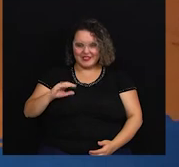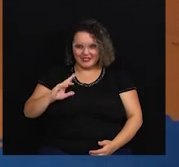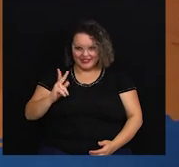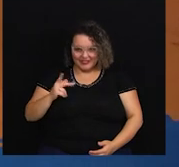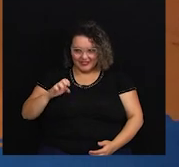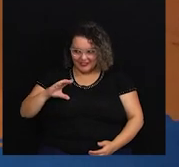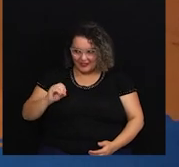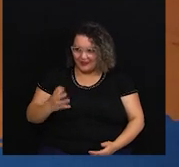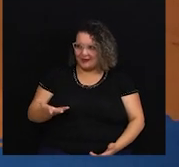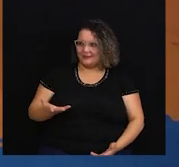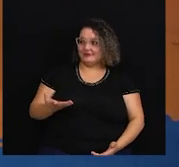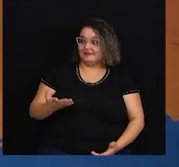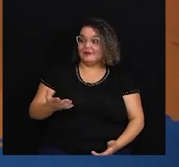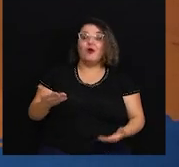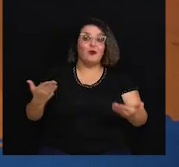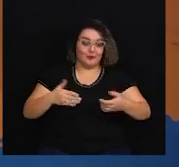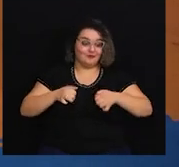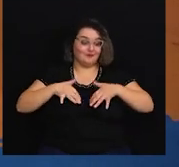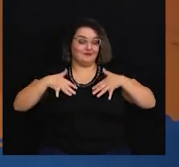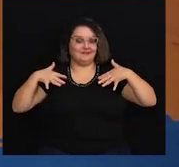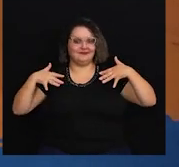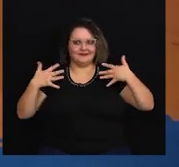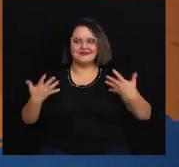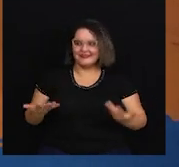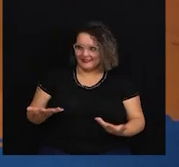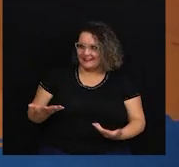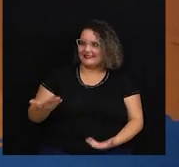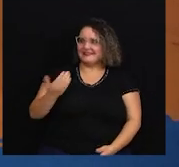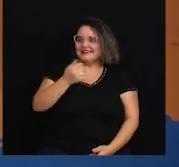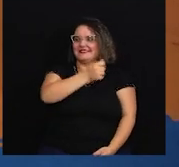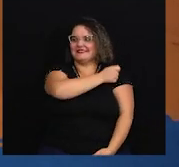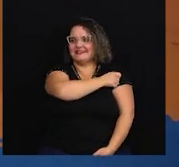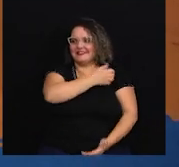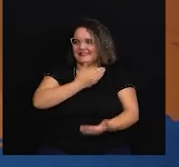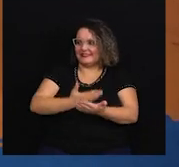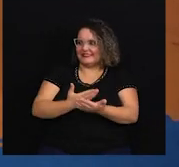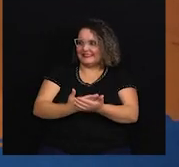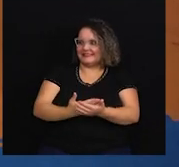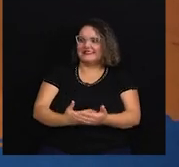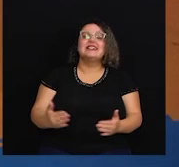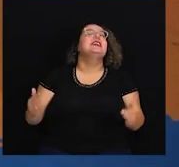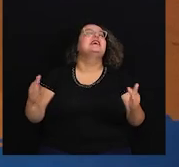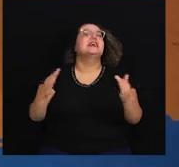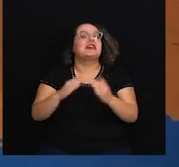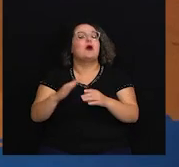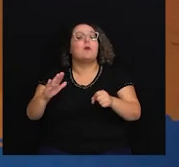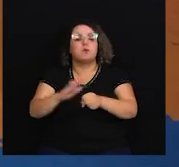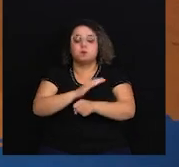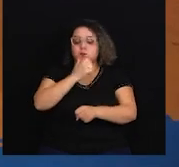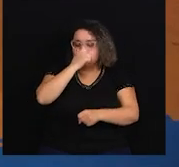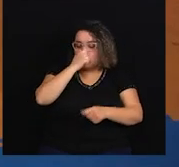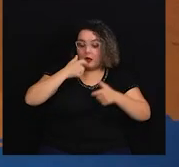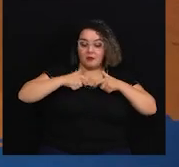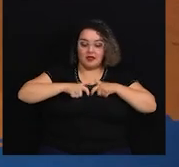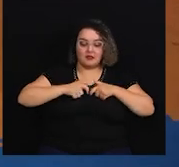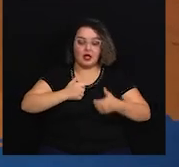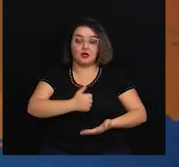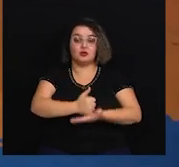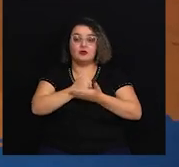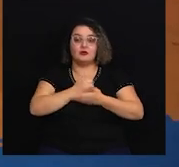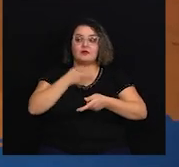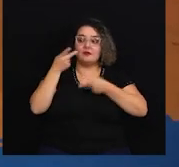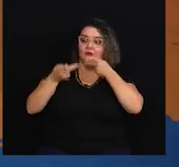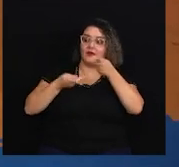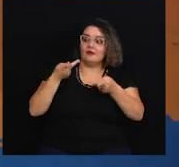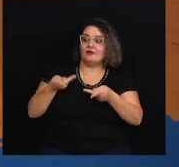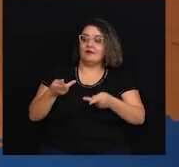hoje com plateia né estamos aqui com seus alunos casa cheia medalha troféu Então já já a gente vai falar sobre